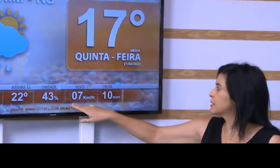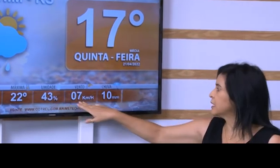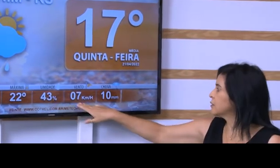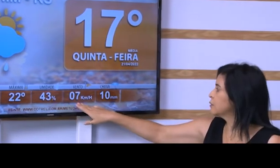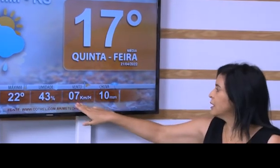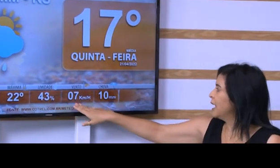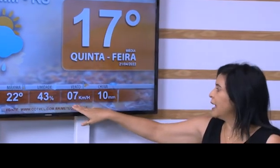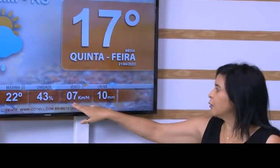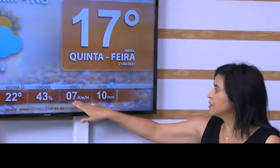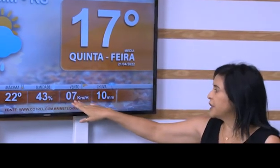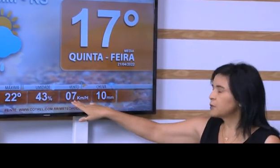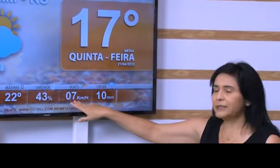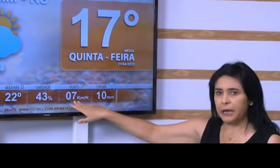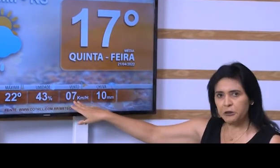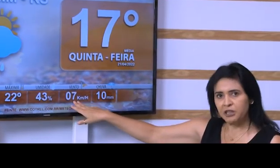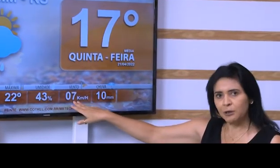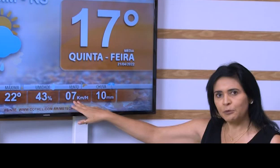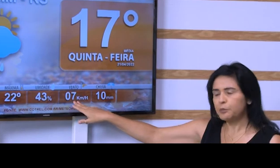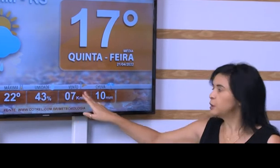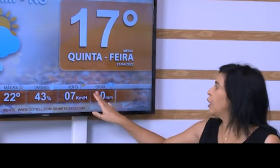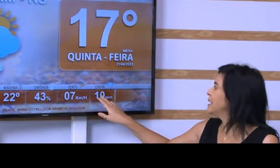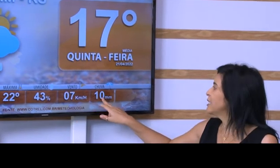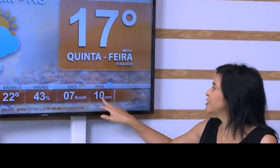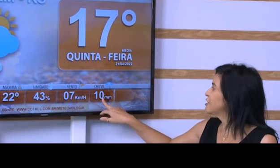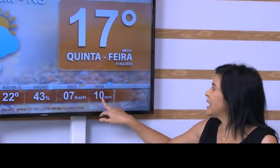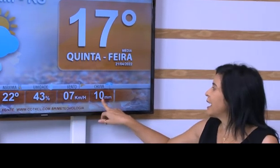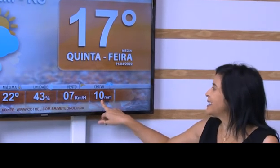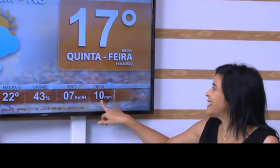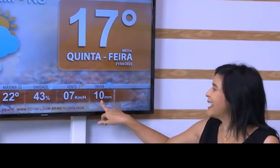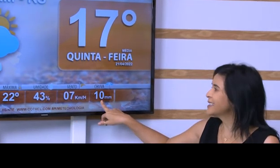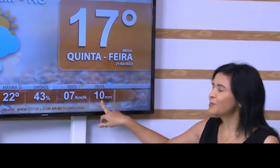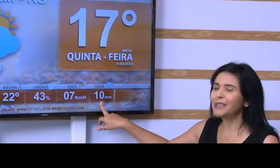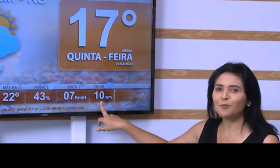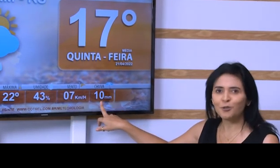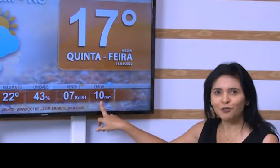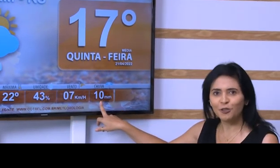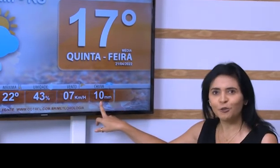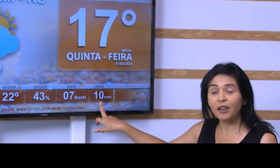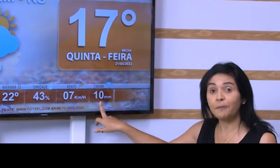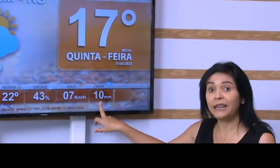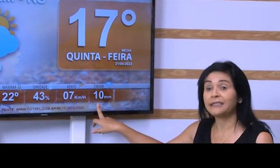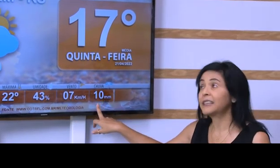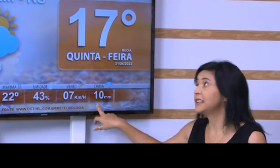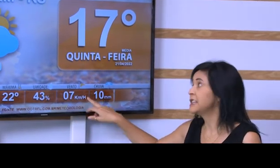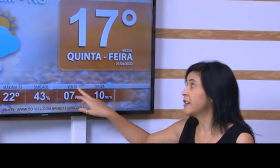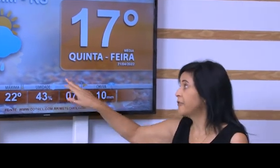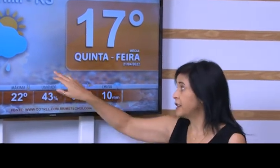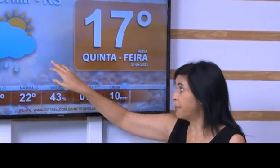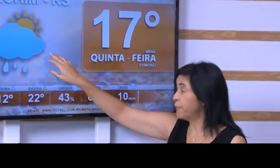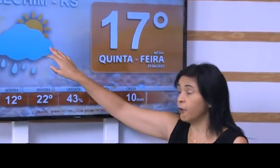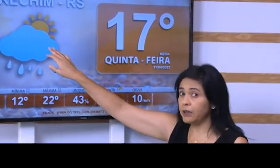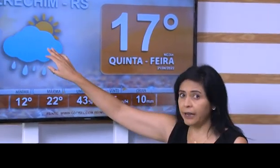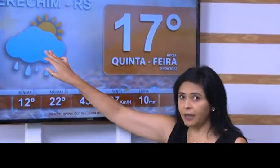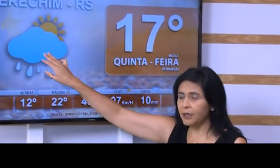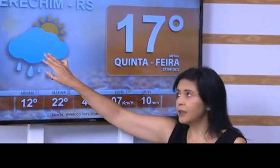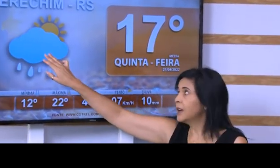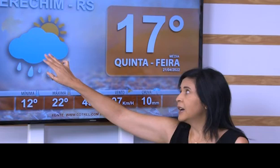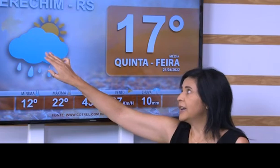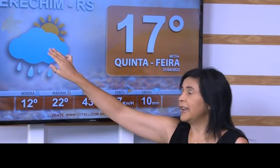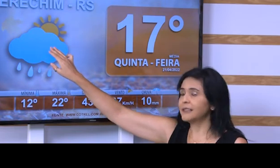quarenta e três por cento é os ventos 7 km por hora e a gente tem aí 10mm de chuva aí para essa quinta-feira